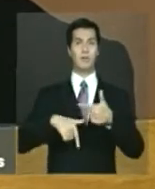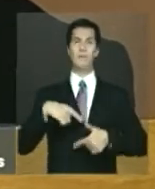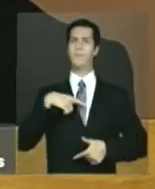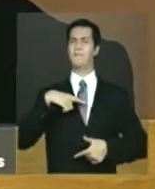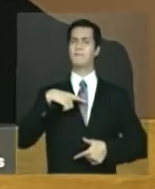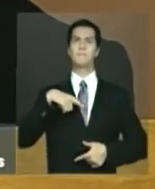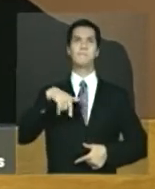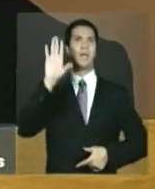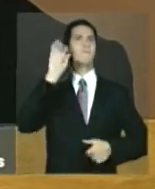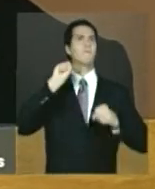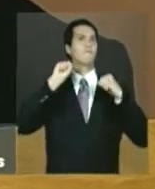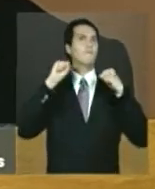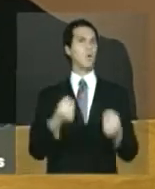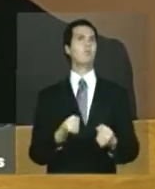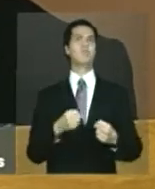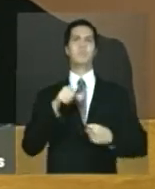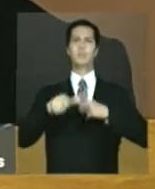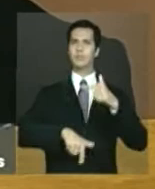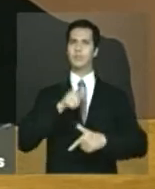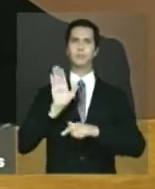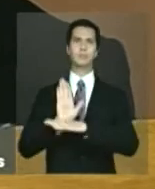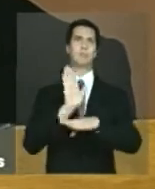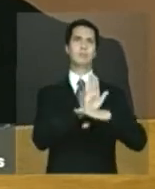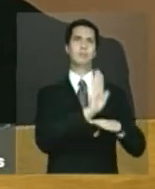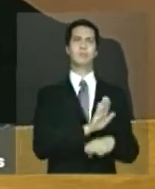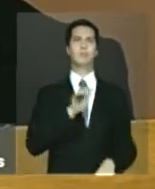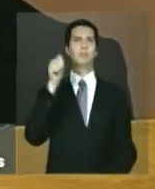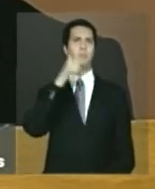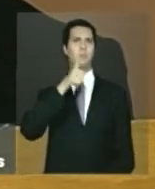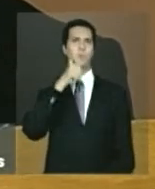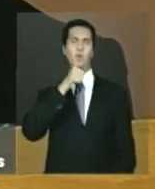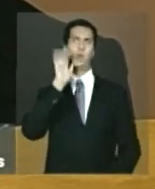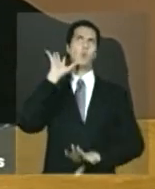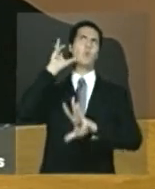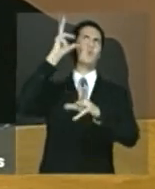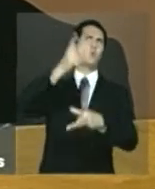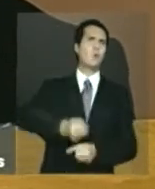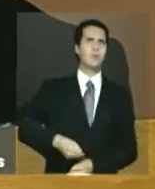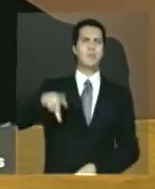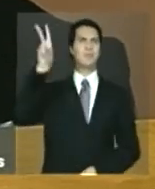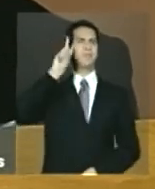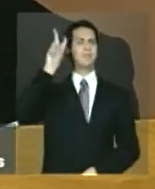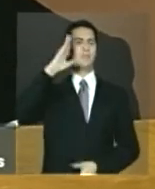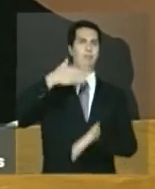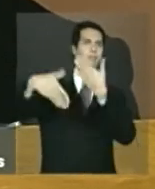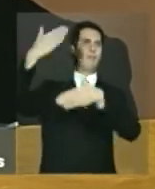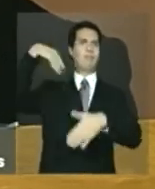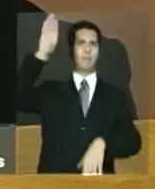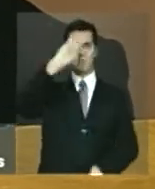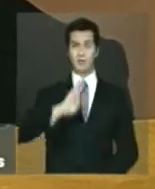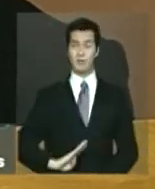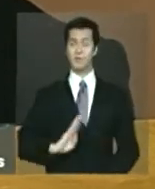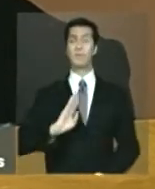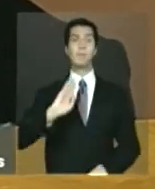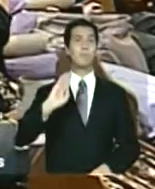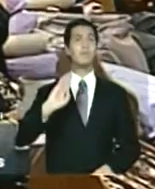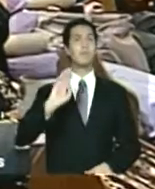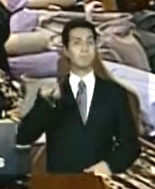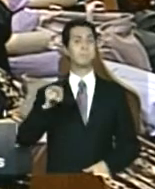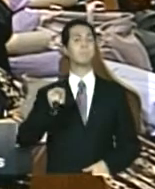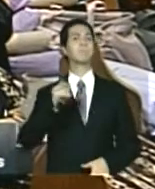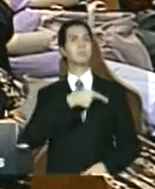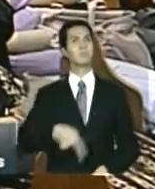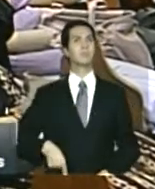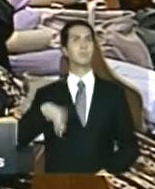paraas mulheres e é verdade e esta é uma política